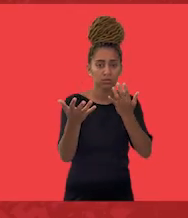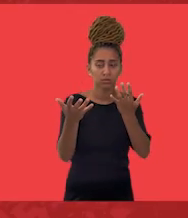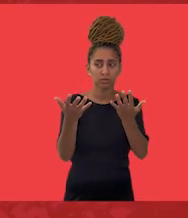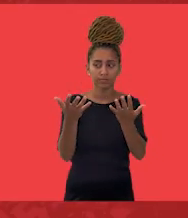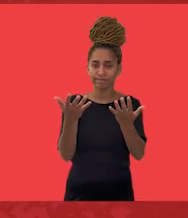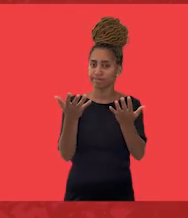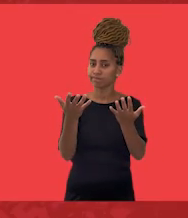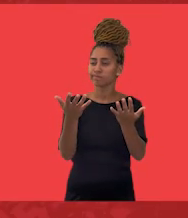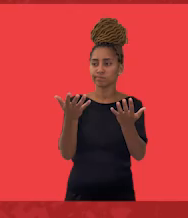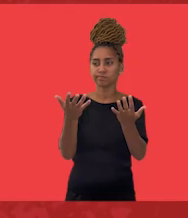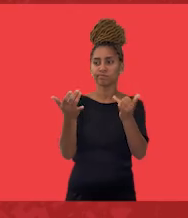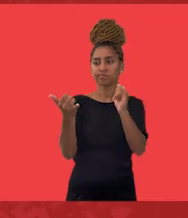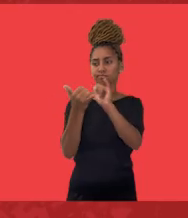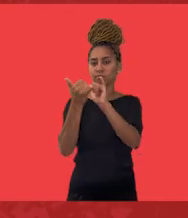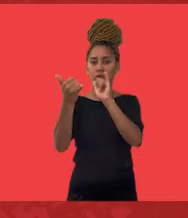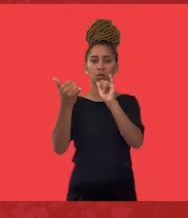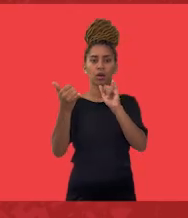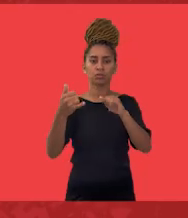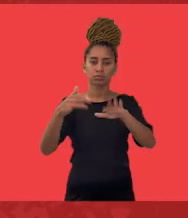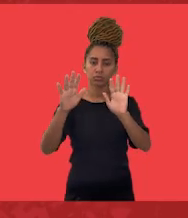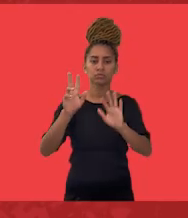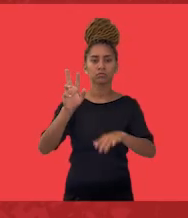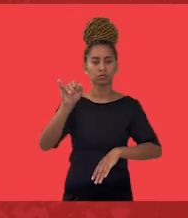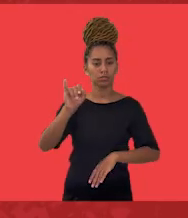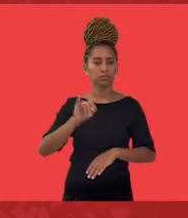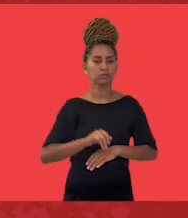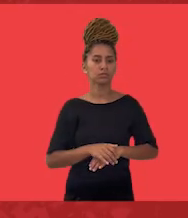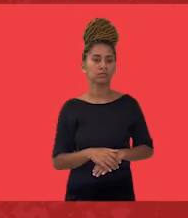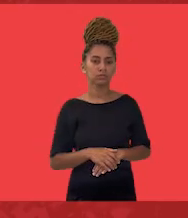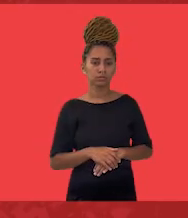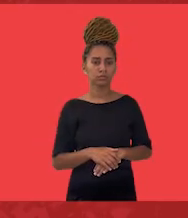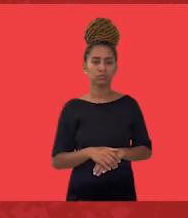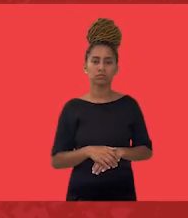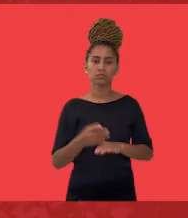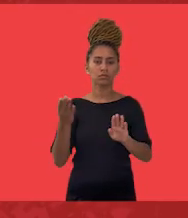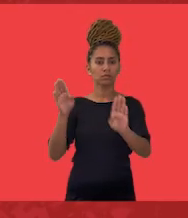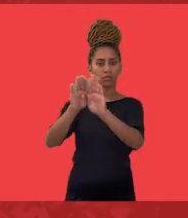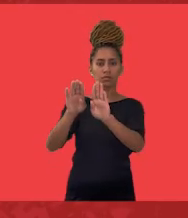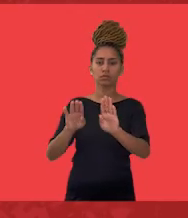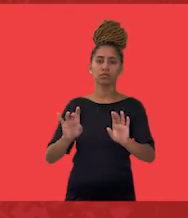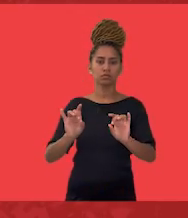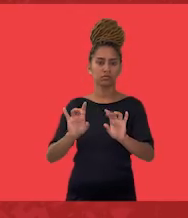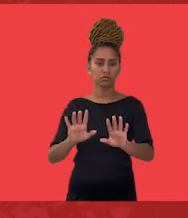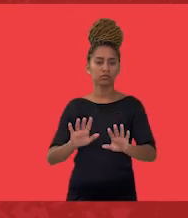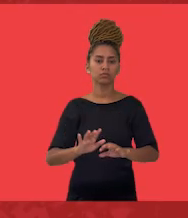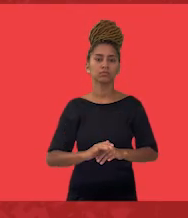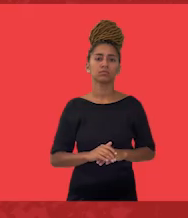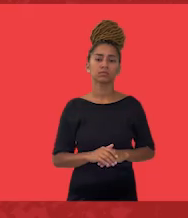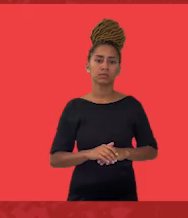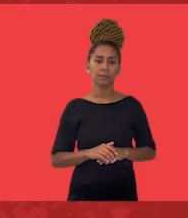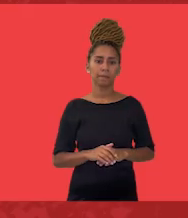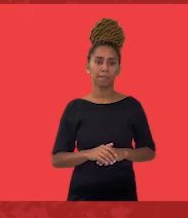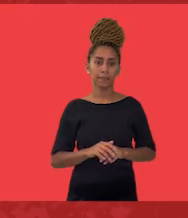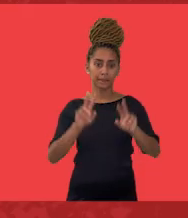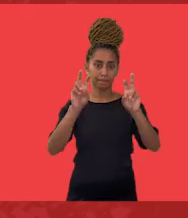genial. Não soube te amar, mas criei um dialeto, perdão,